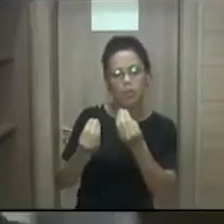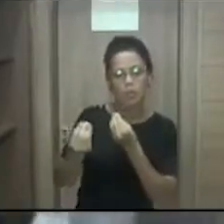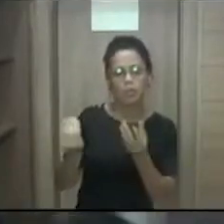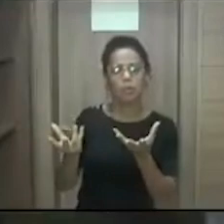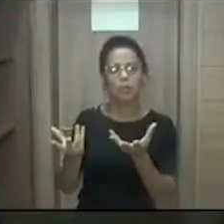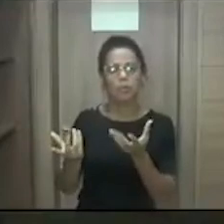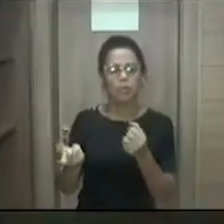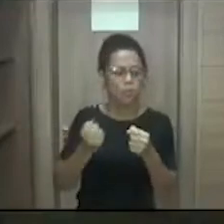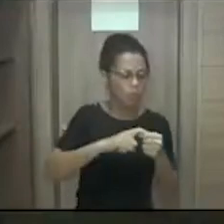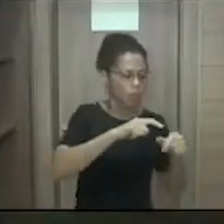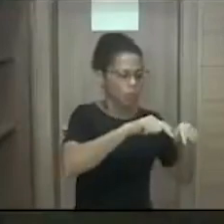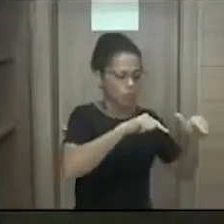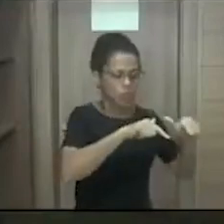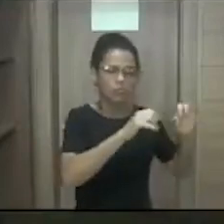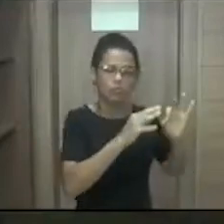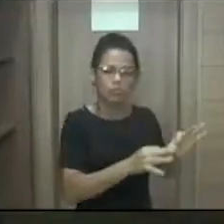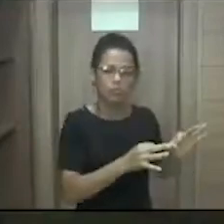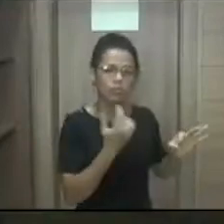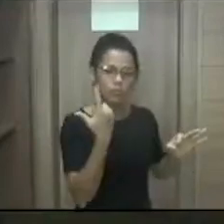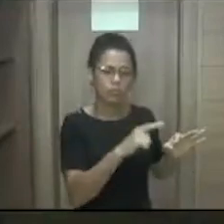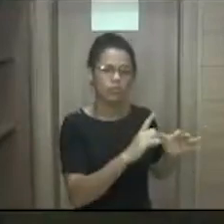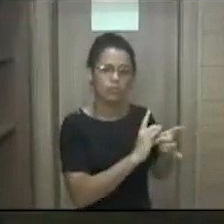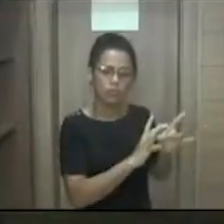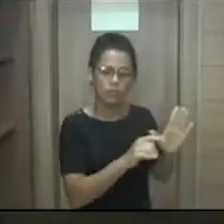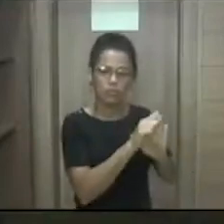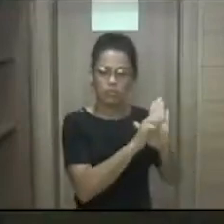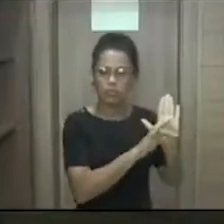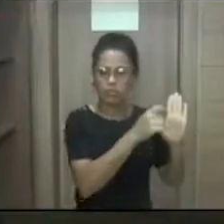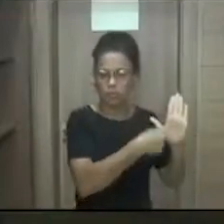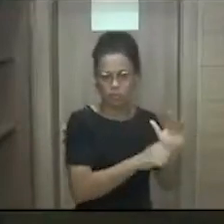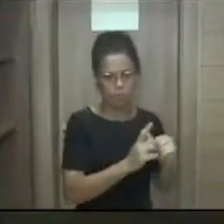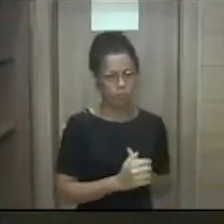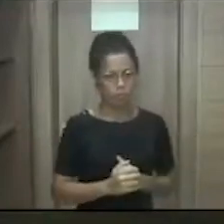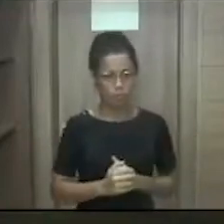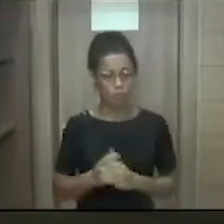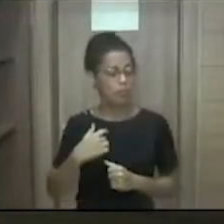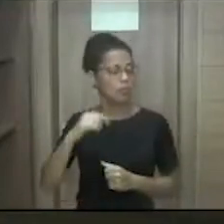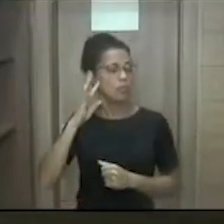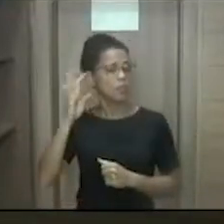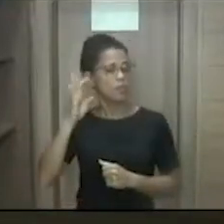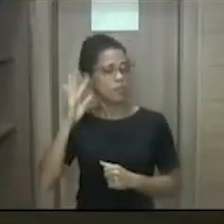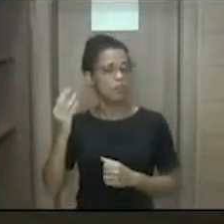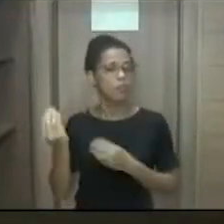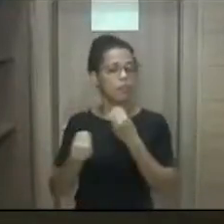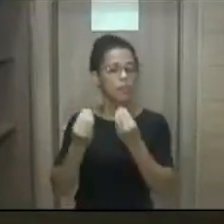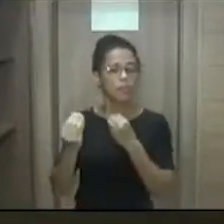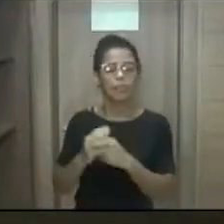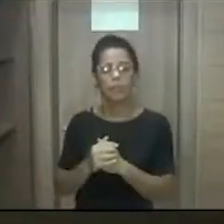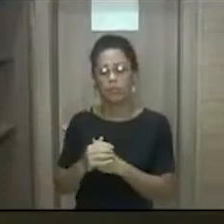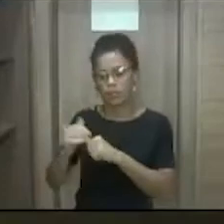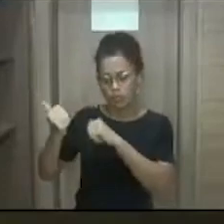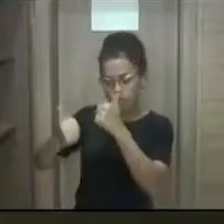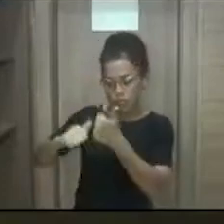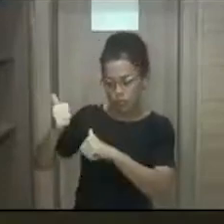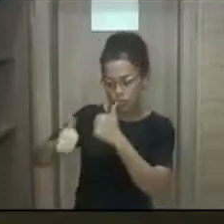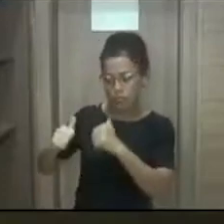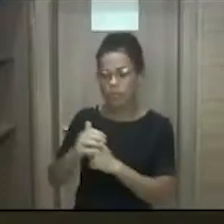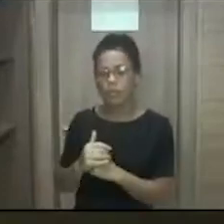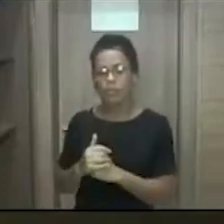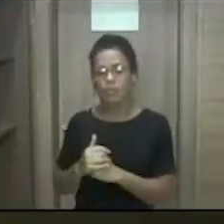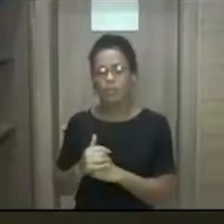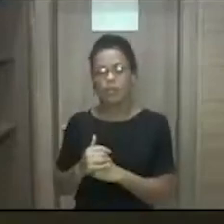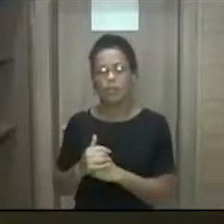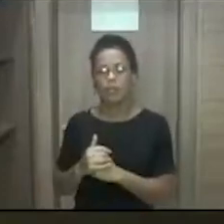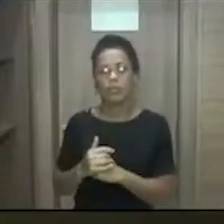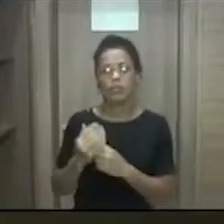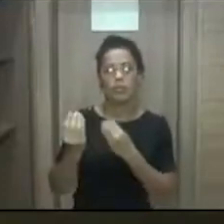dispensa. E isso realmente é dado pela noção do capital, onde nós estamos inseridos, a gente precisa analisar criticamente isso. E